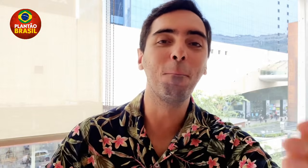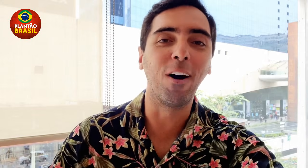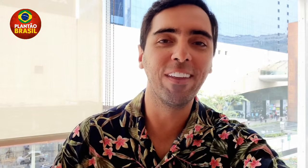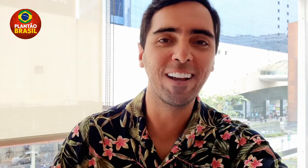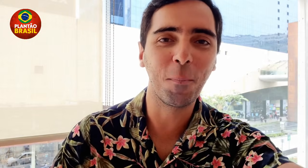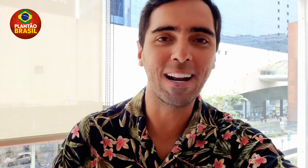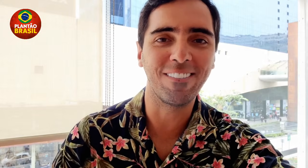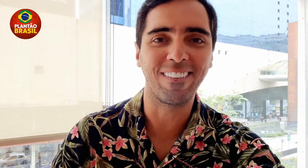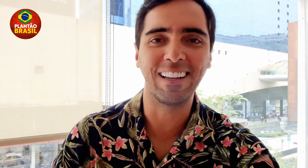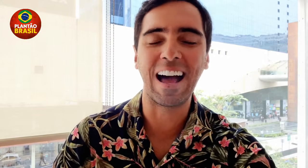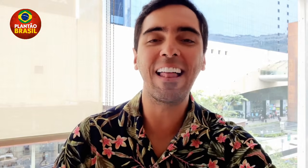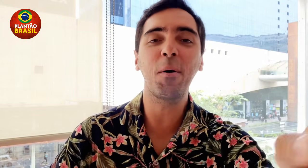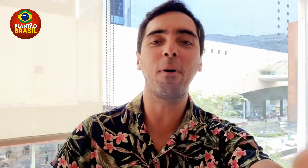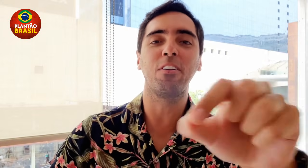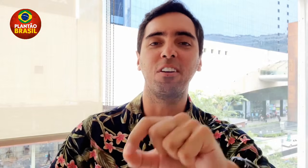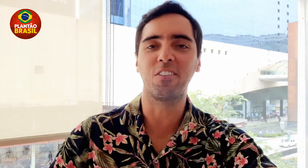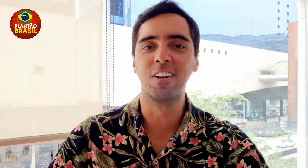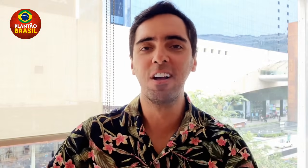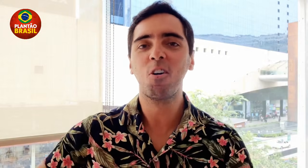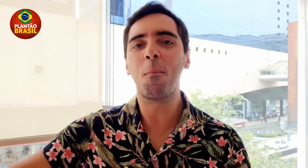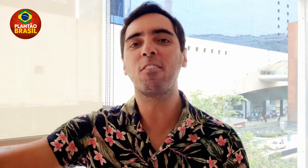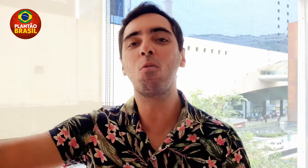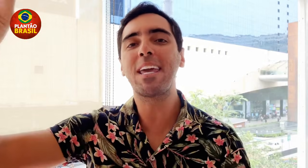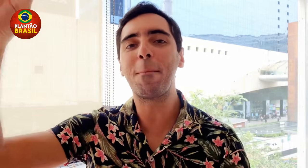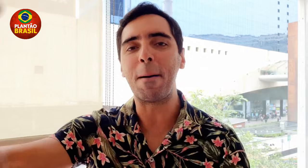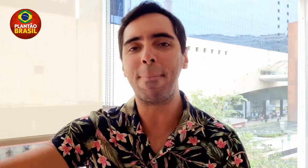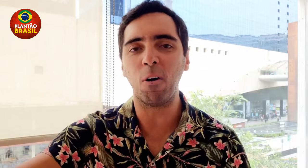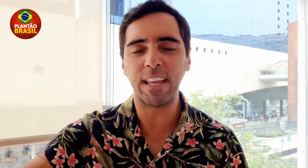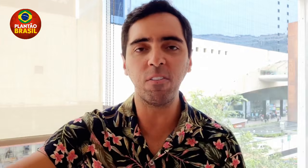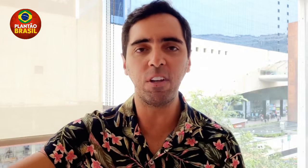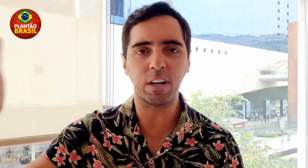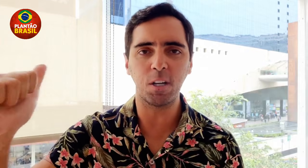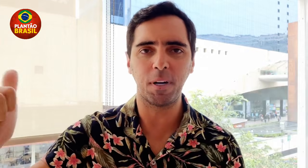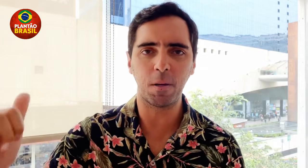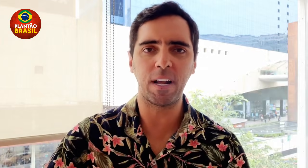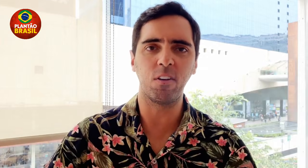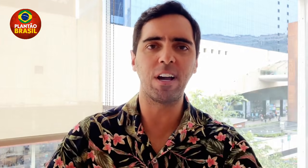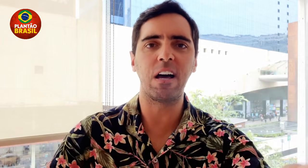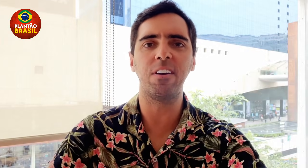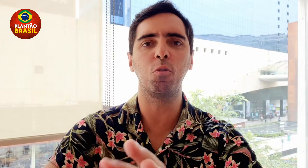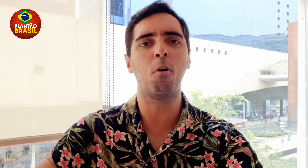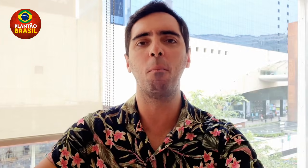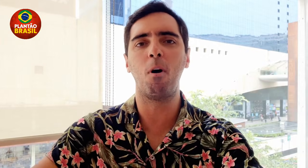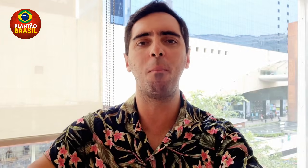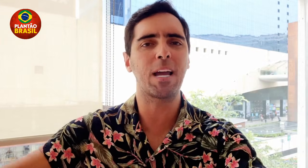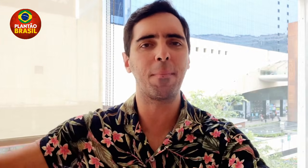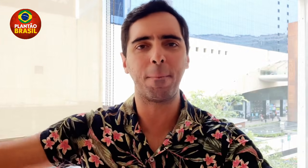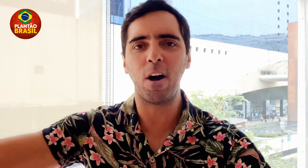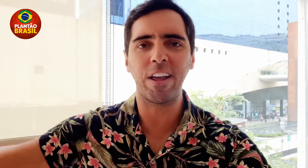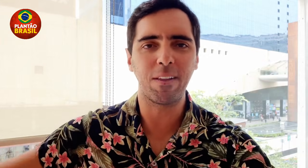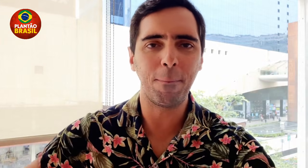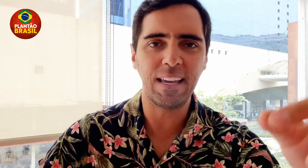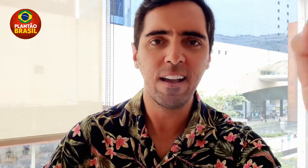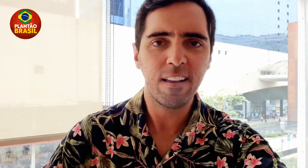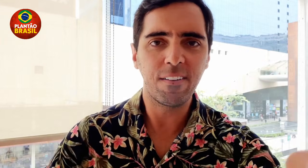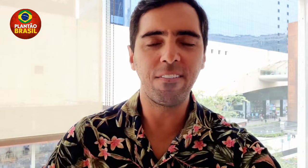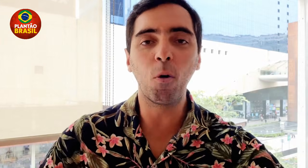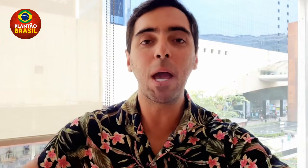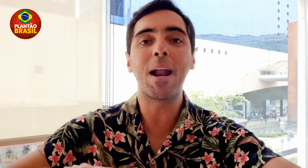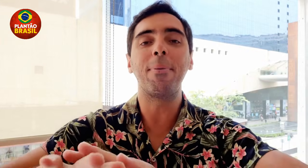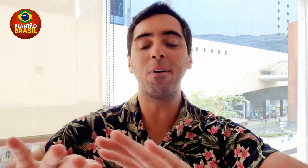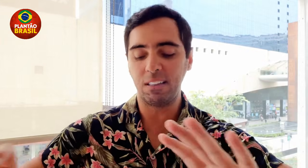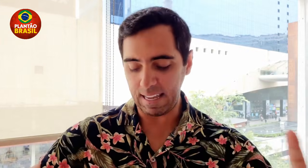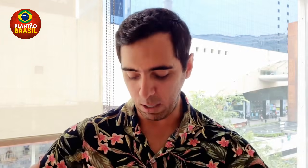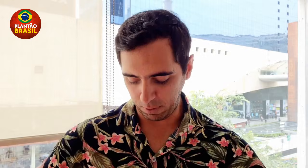hospital não podem comprar vacina. Depois disso, começou um quebra-pau. Tem um vídeo aqui no Plantão Brasil, vai lá, vídeo. Bomba quebra-pau na CPI. Você